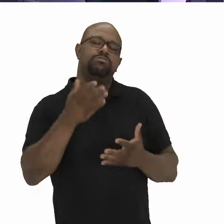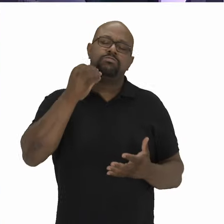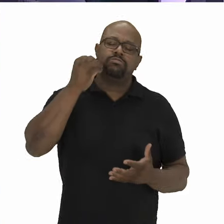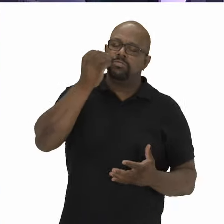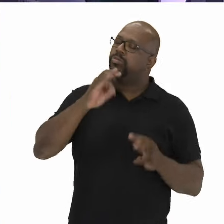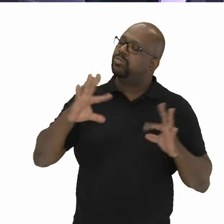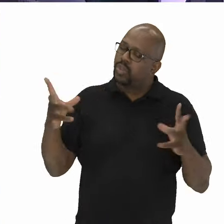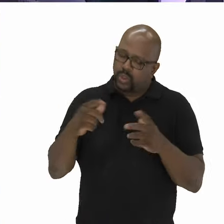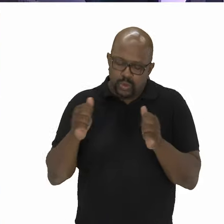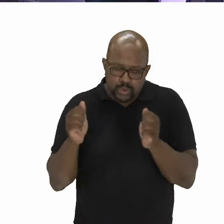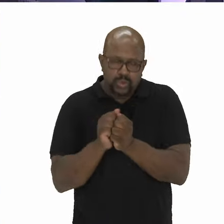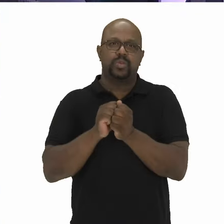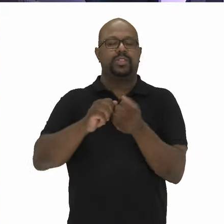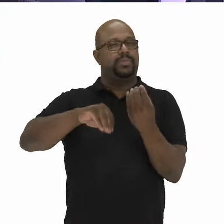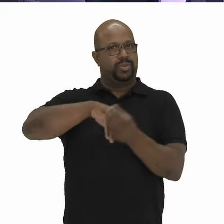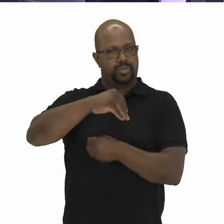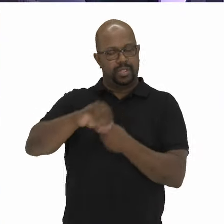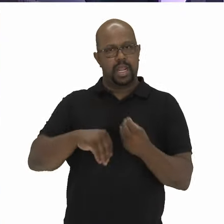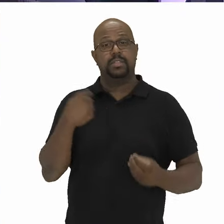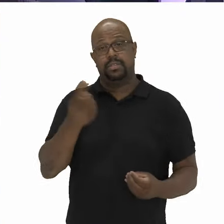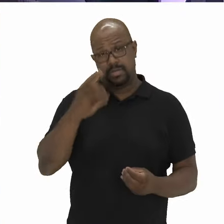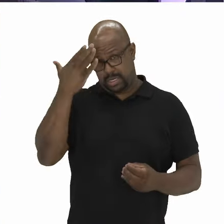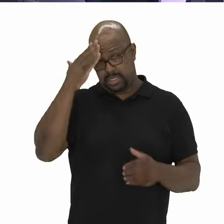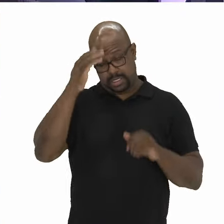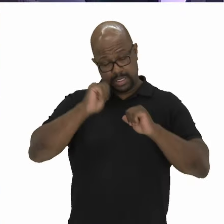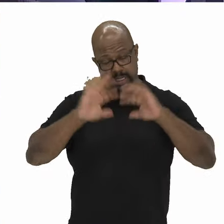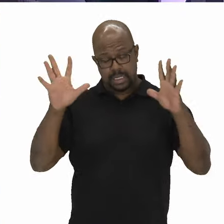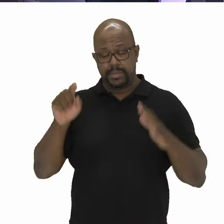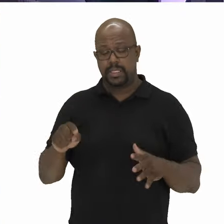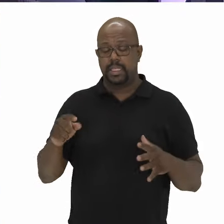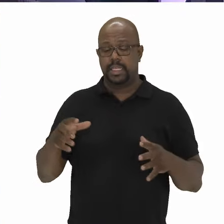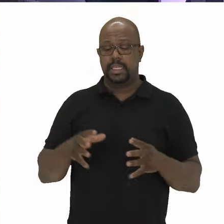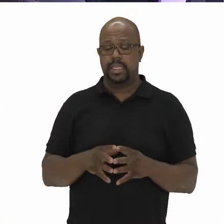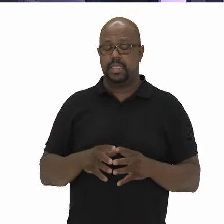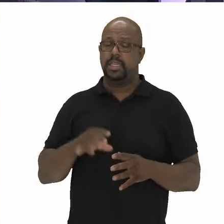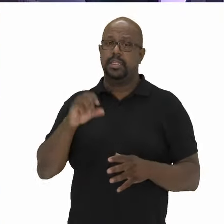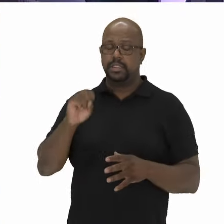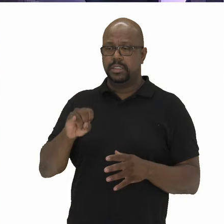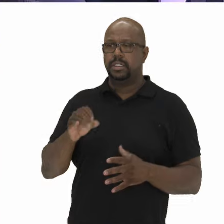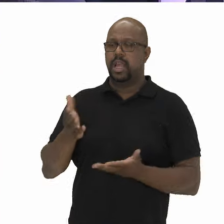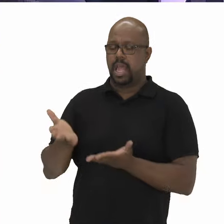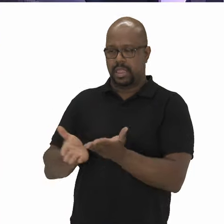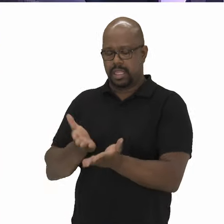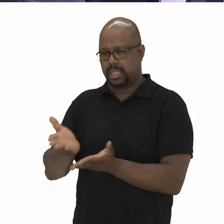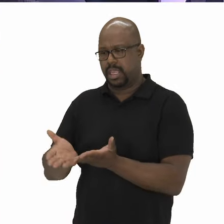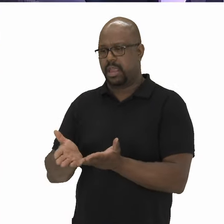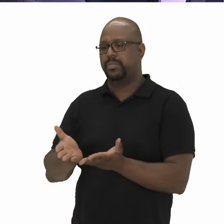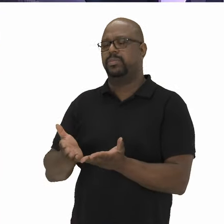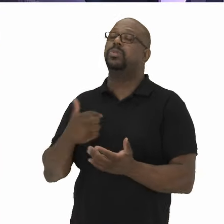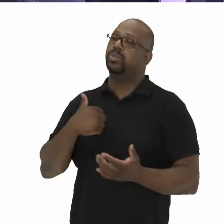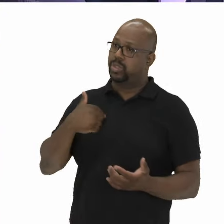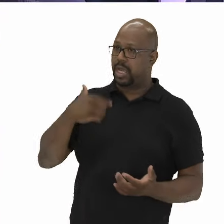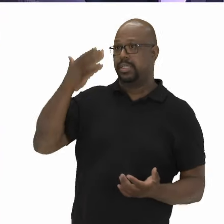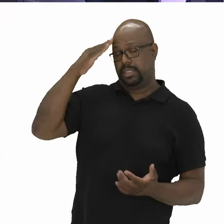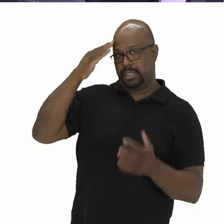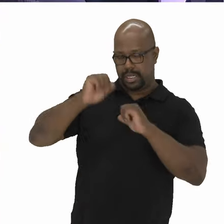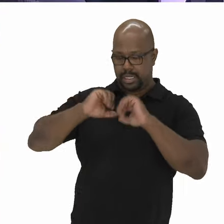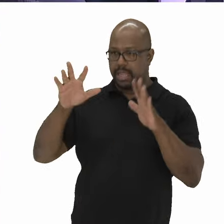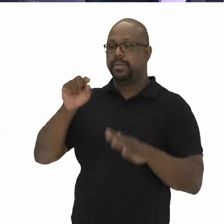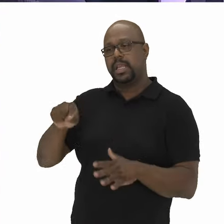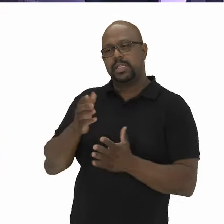né todos juntos e misturados porque nós entendemos que quando nós atendemos eh nós